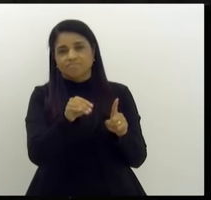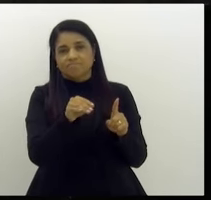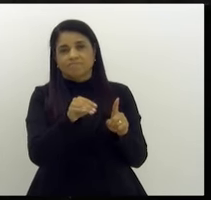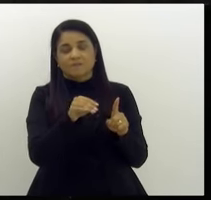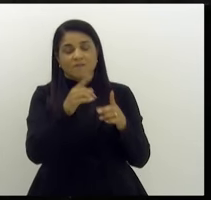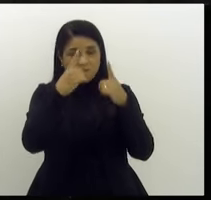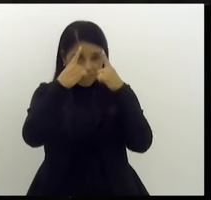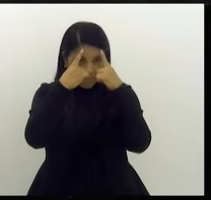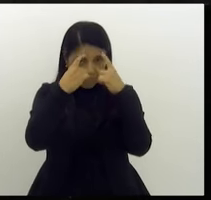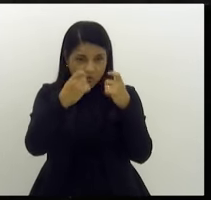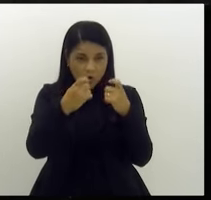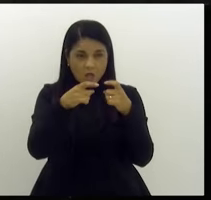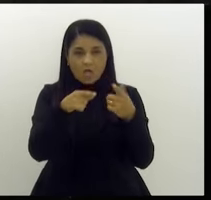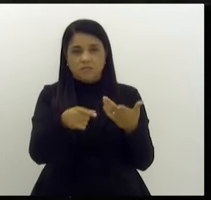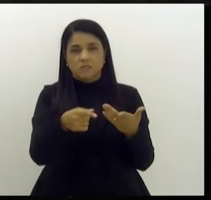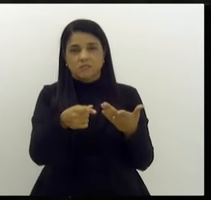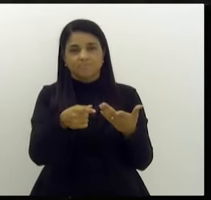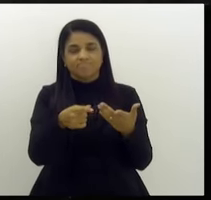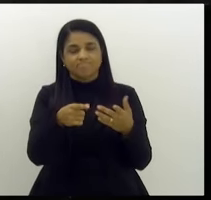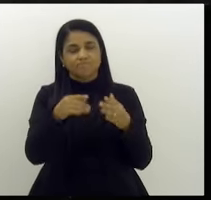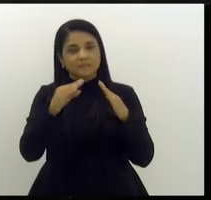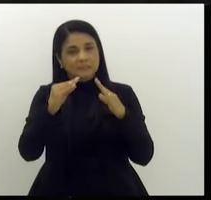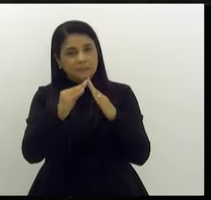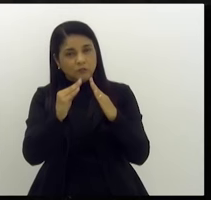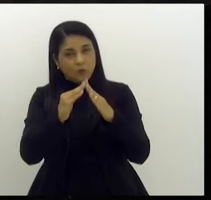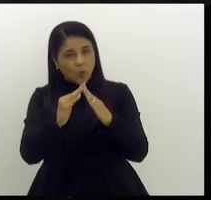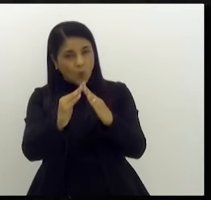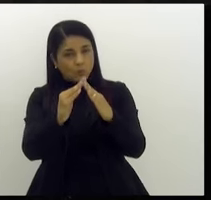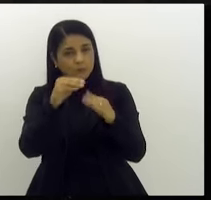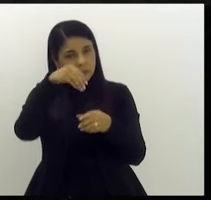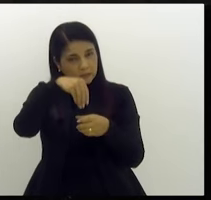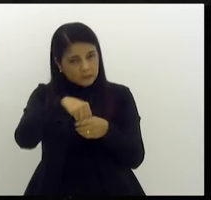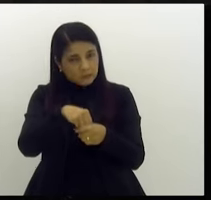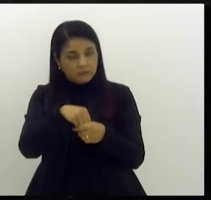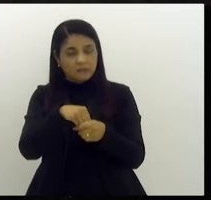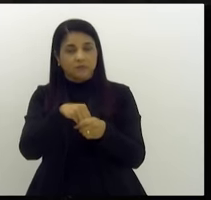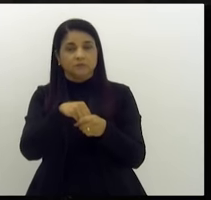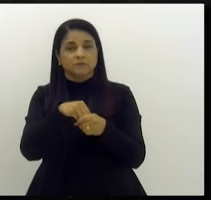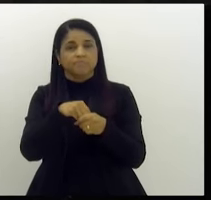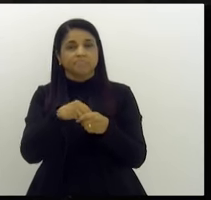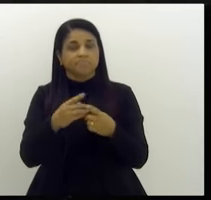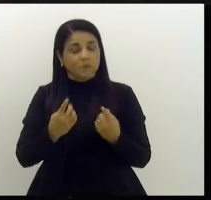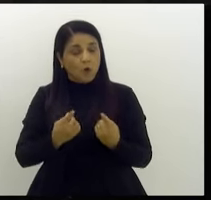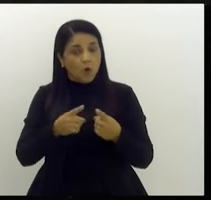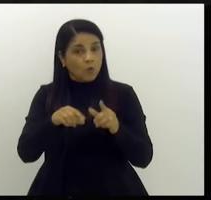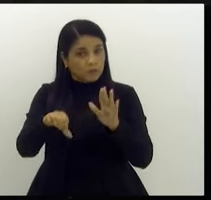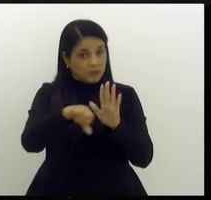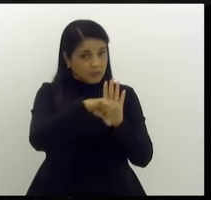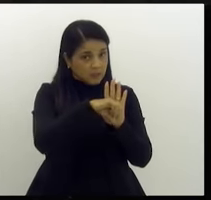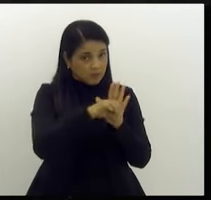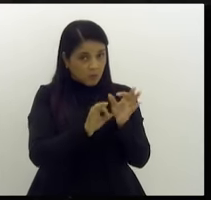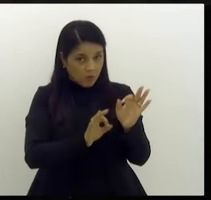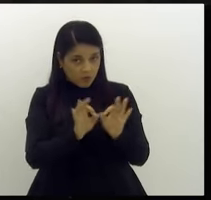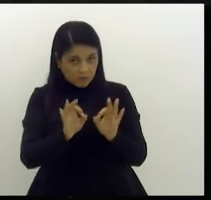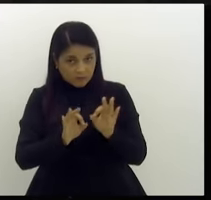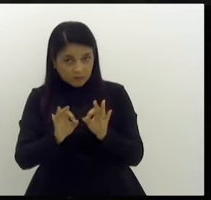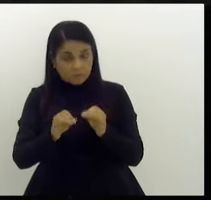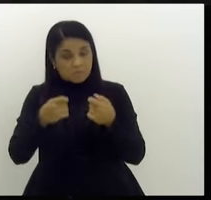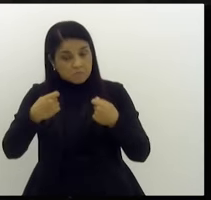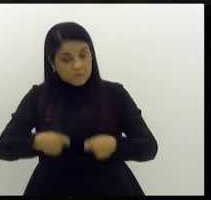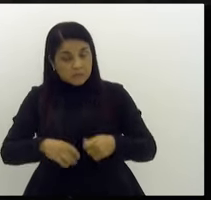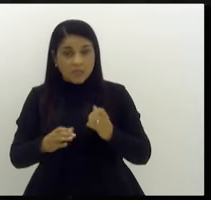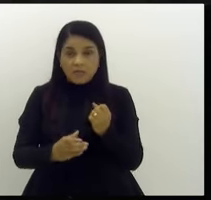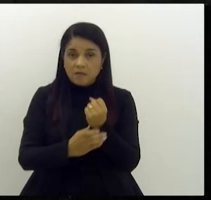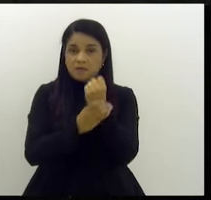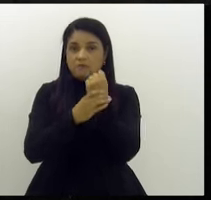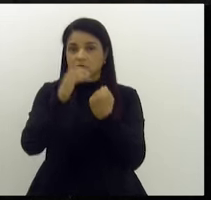violências colocadas na n comunidades Então se a gente quer combater o crime organizado é preciso garantir direitos para a